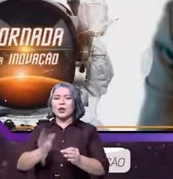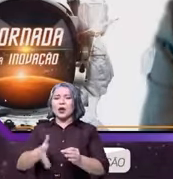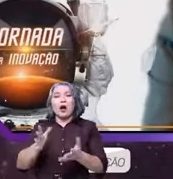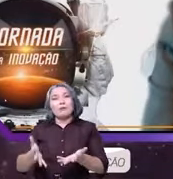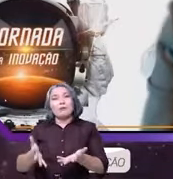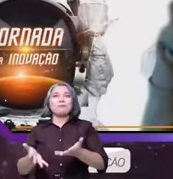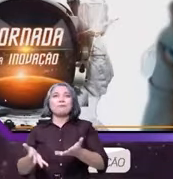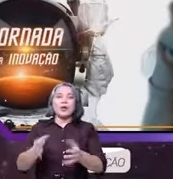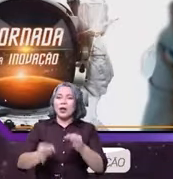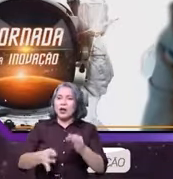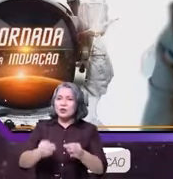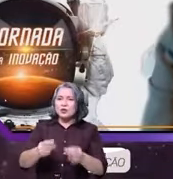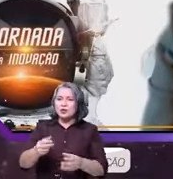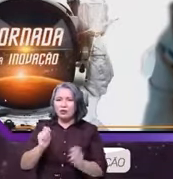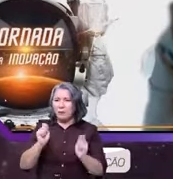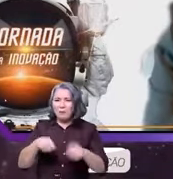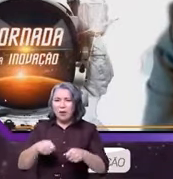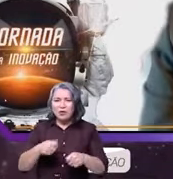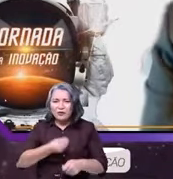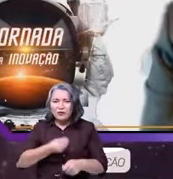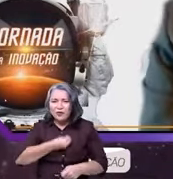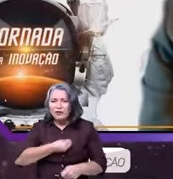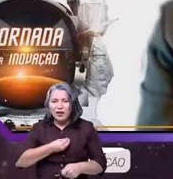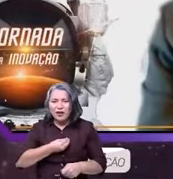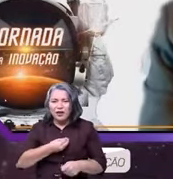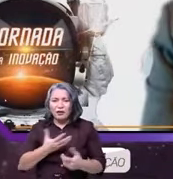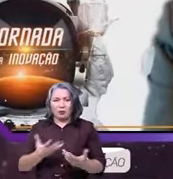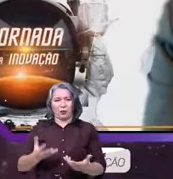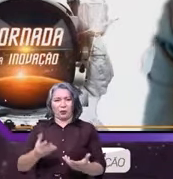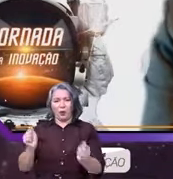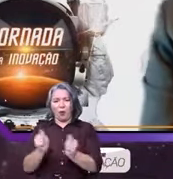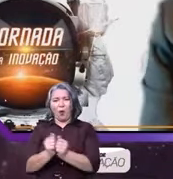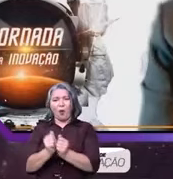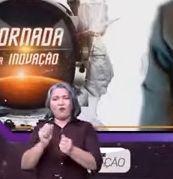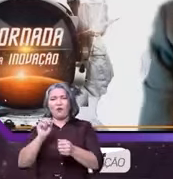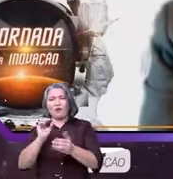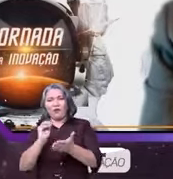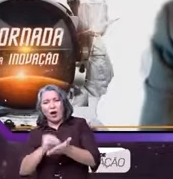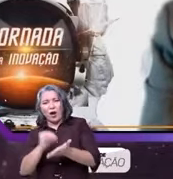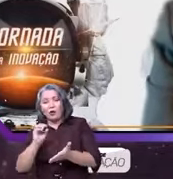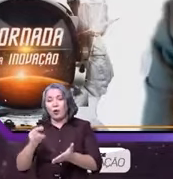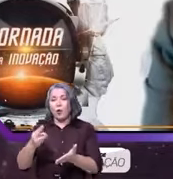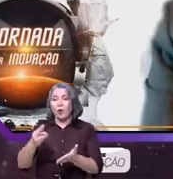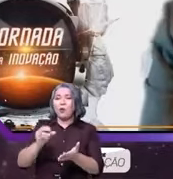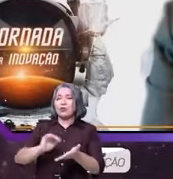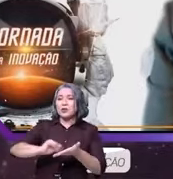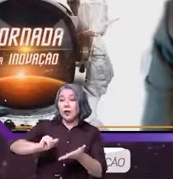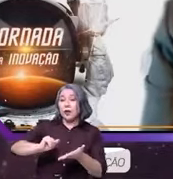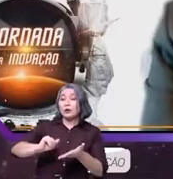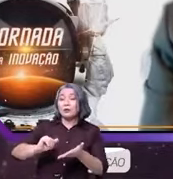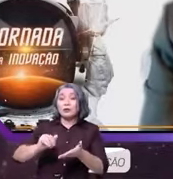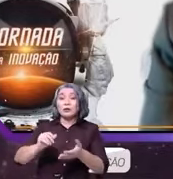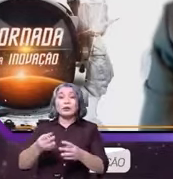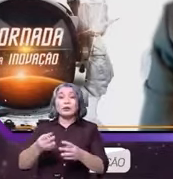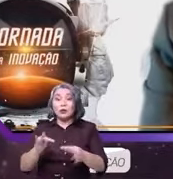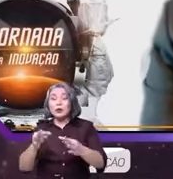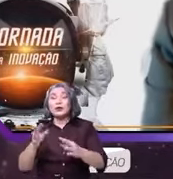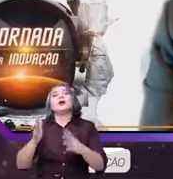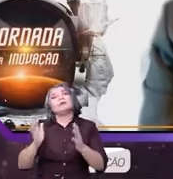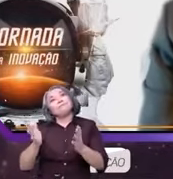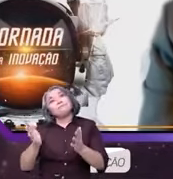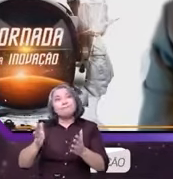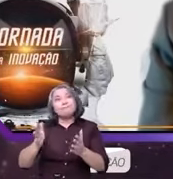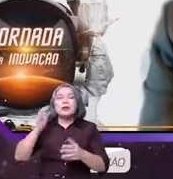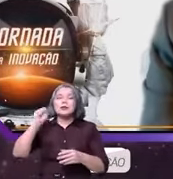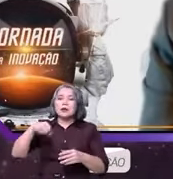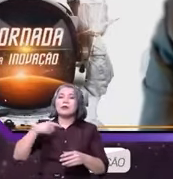é incapaz de sobreviver à inovação, uma parte dela, de repente é verdade, uma parte dos serviços